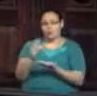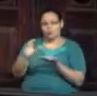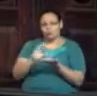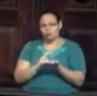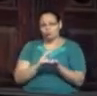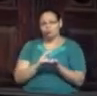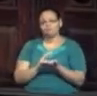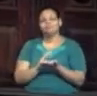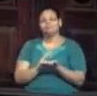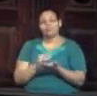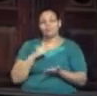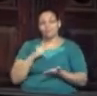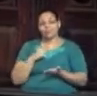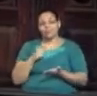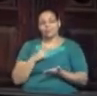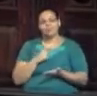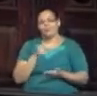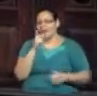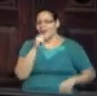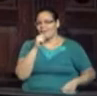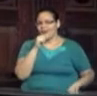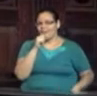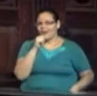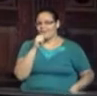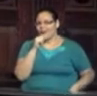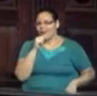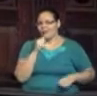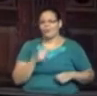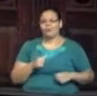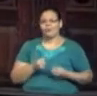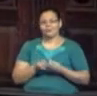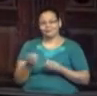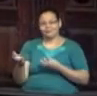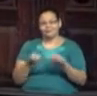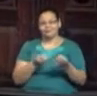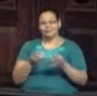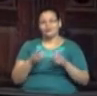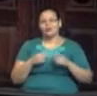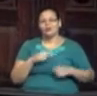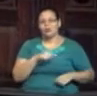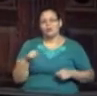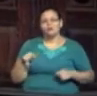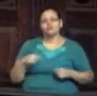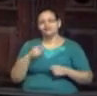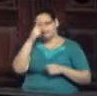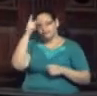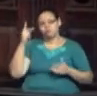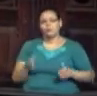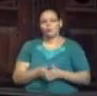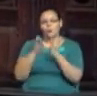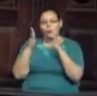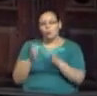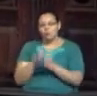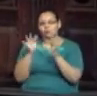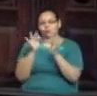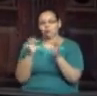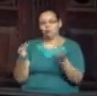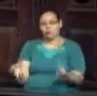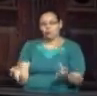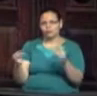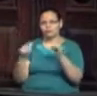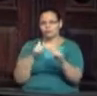houve distribuição de água. E o povo pobre, humilde,